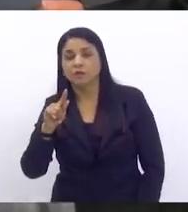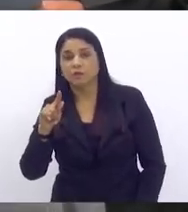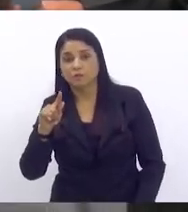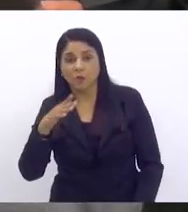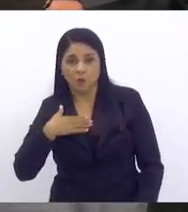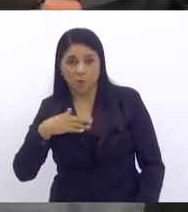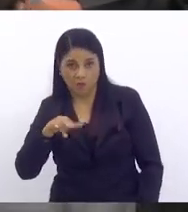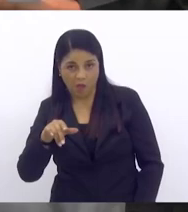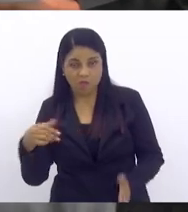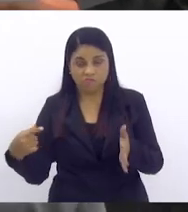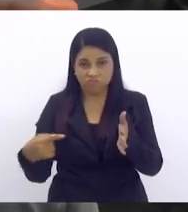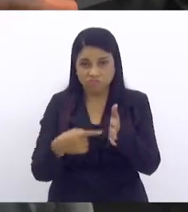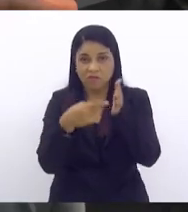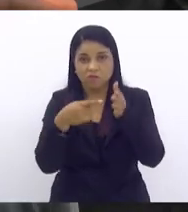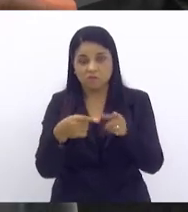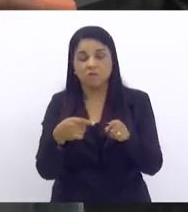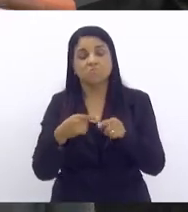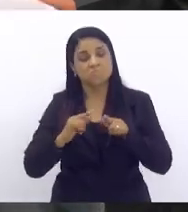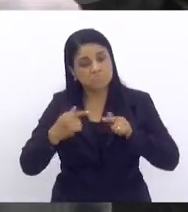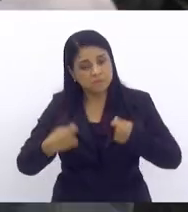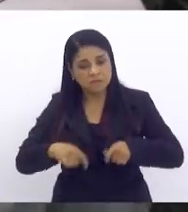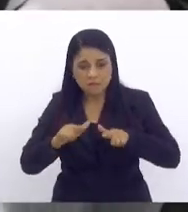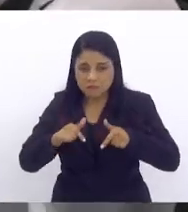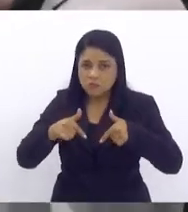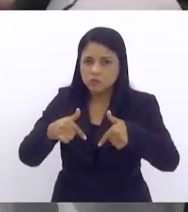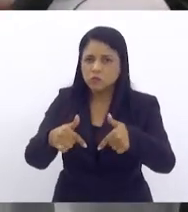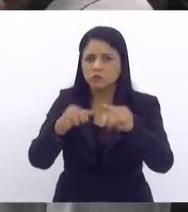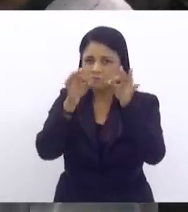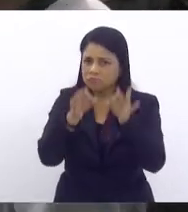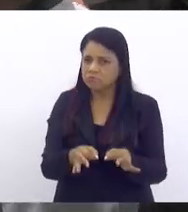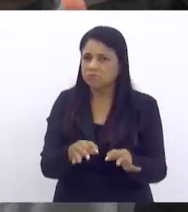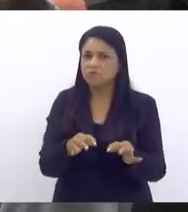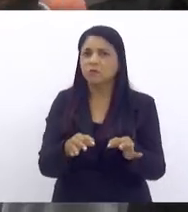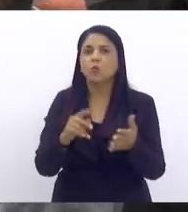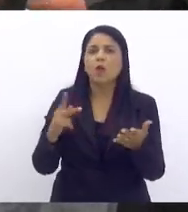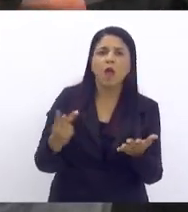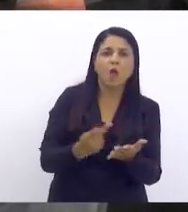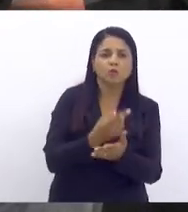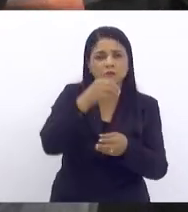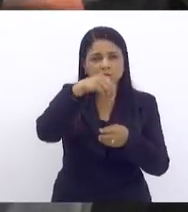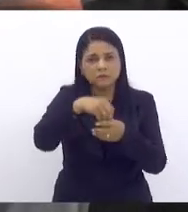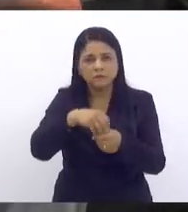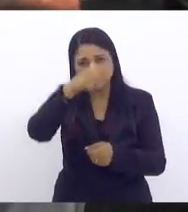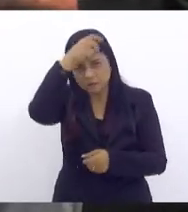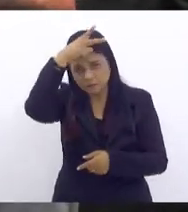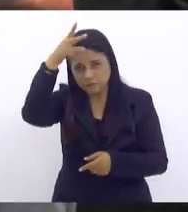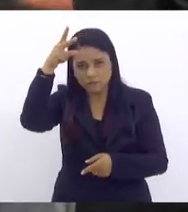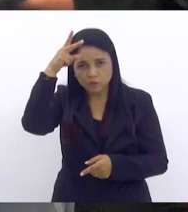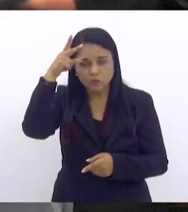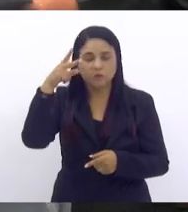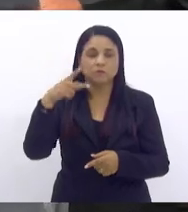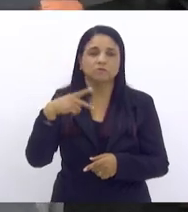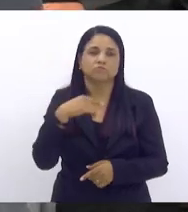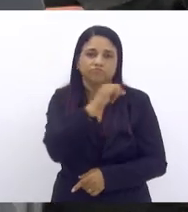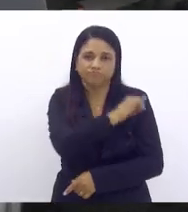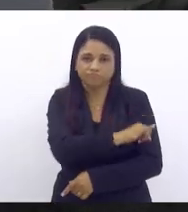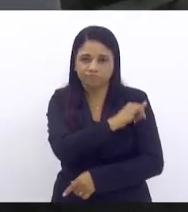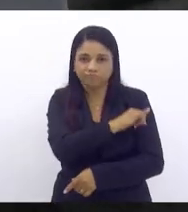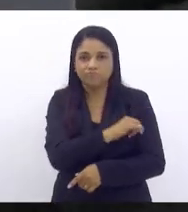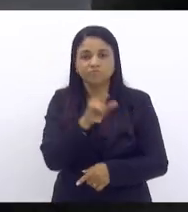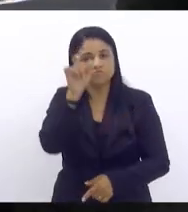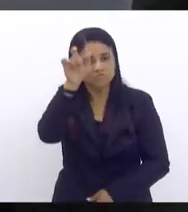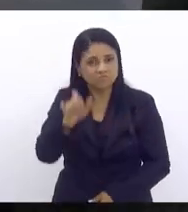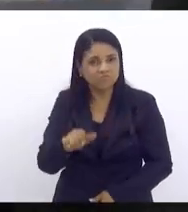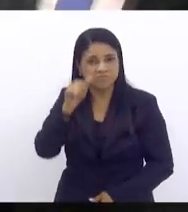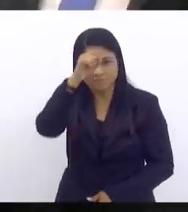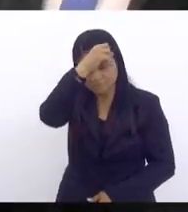tomar ações contundentes sobre o que tem acontecido na Prefeitura do Rio de Janeiro, que esse prefeito fanfarrão, que